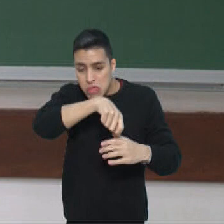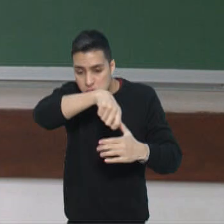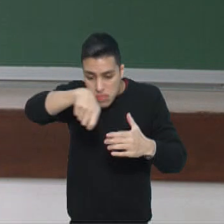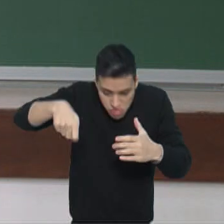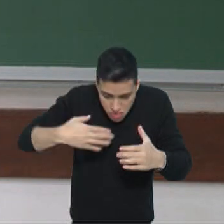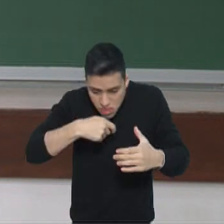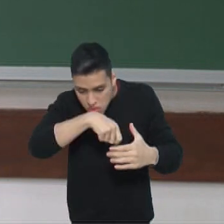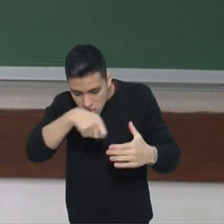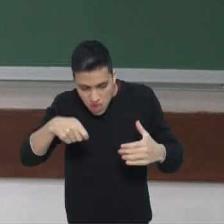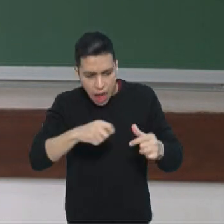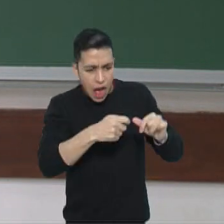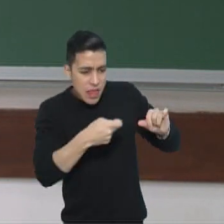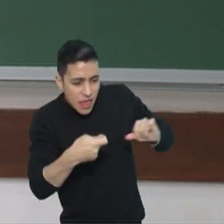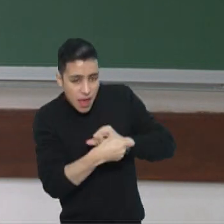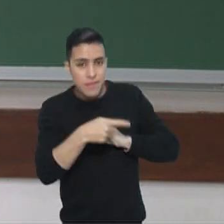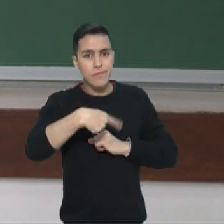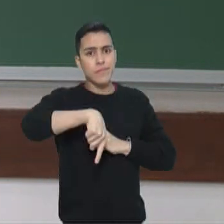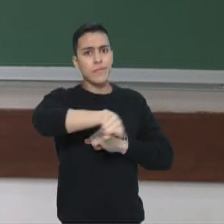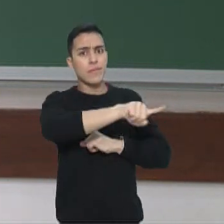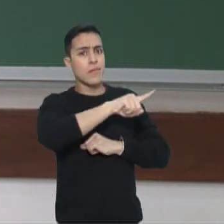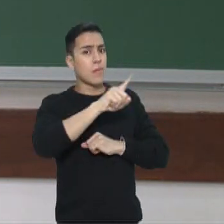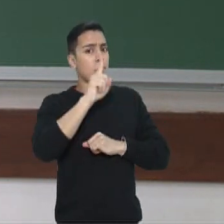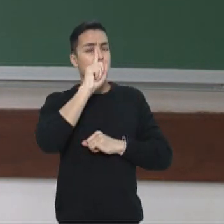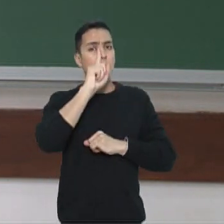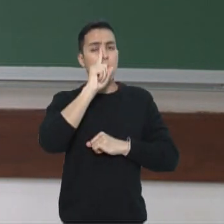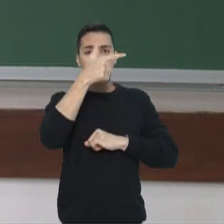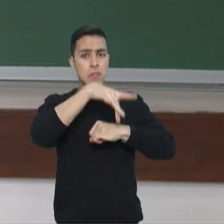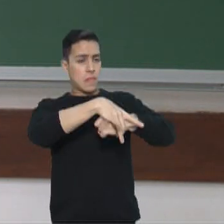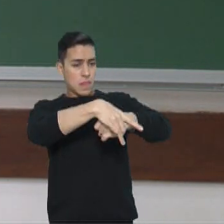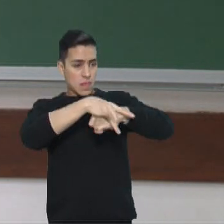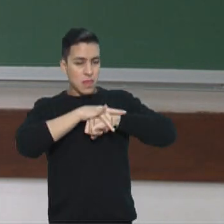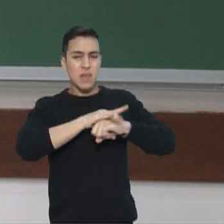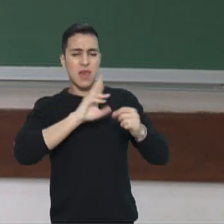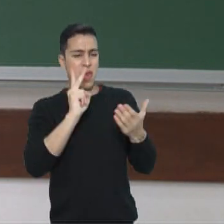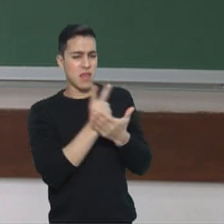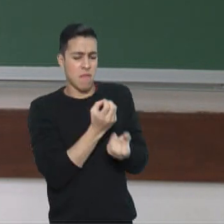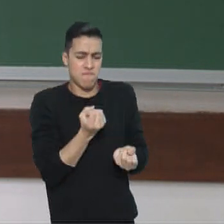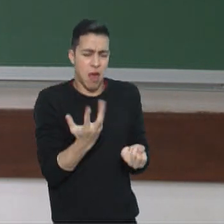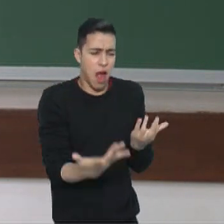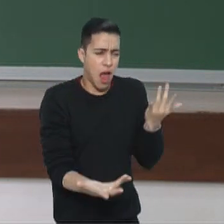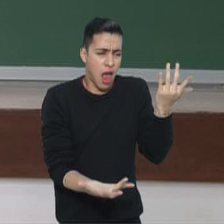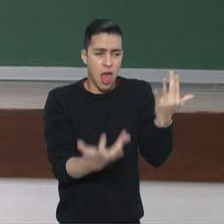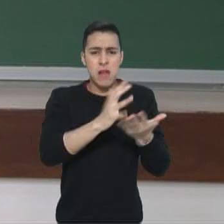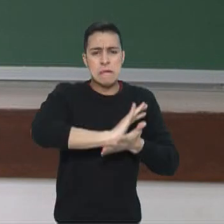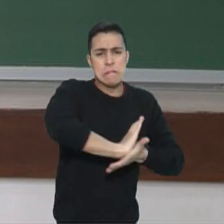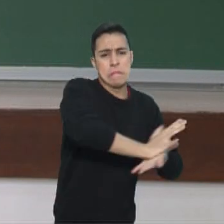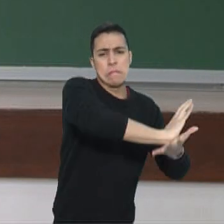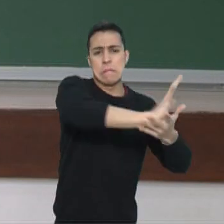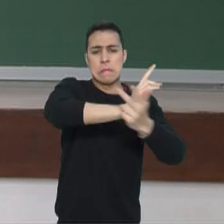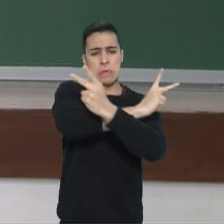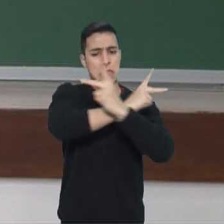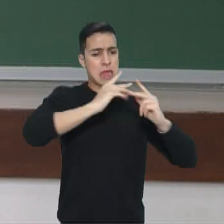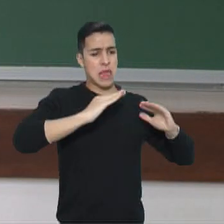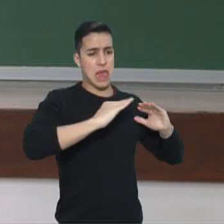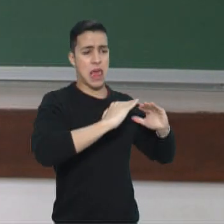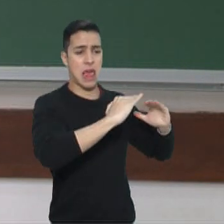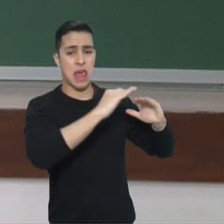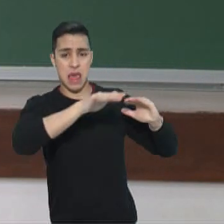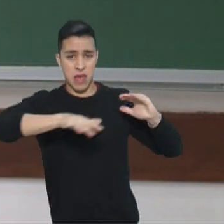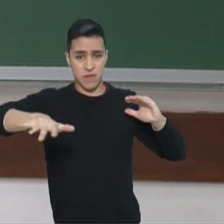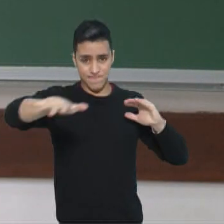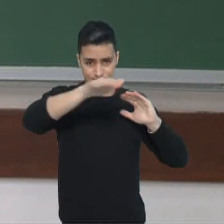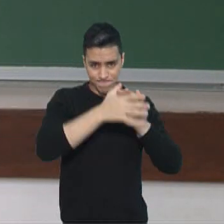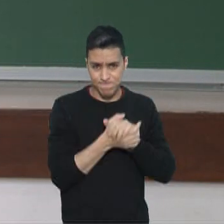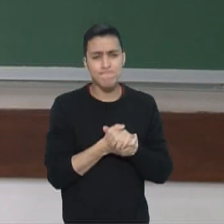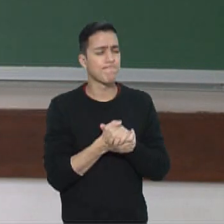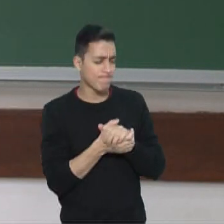menos adaptada e isso tudo era muito inseguro, ocasionava diversos incêndios que destruíam as habitações. No geral, as habitações